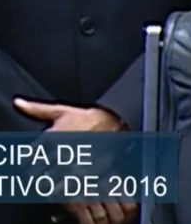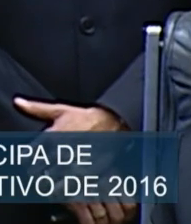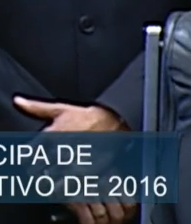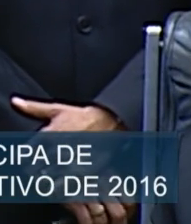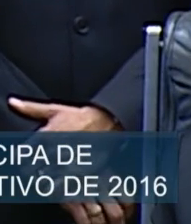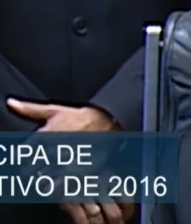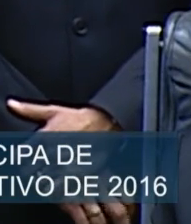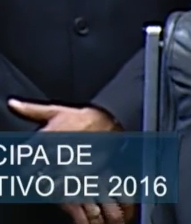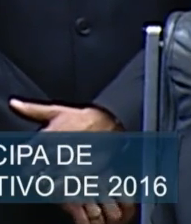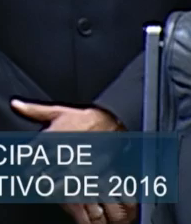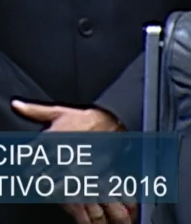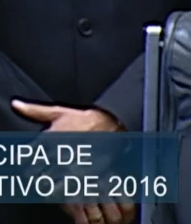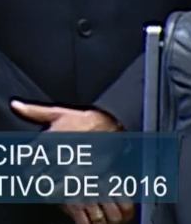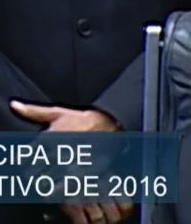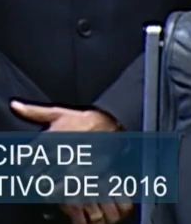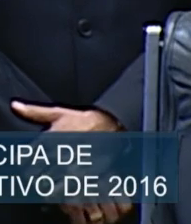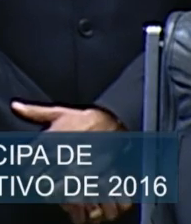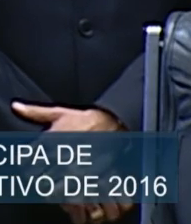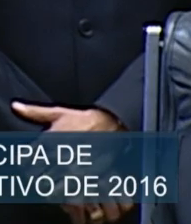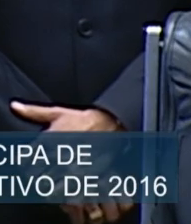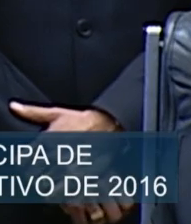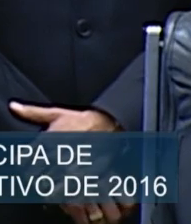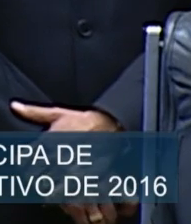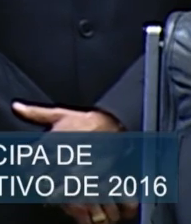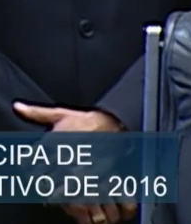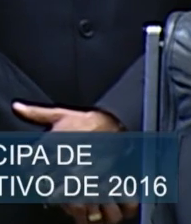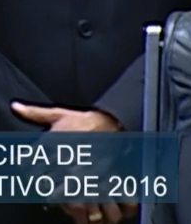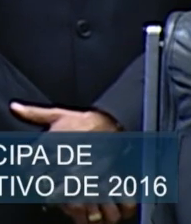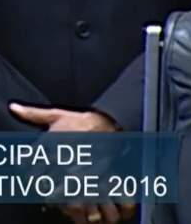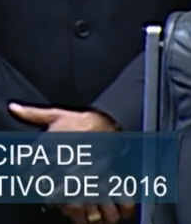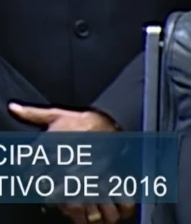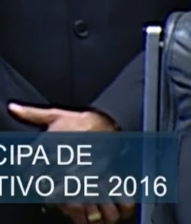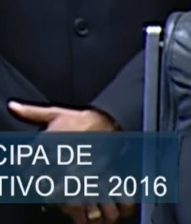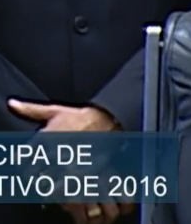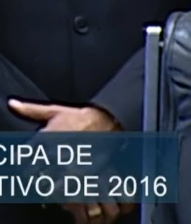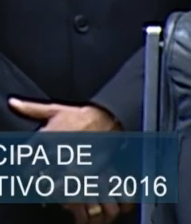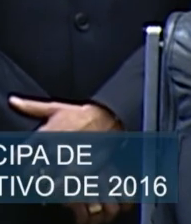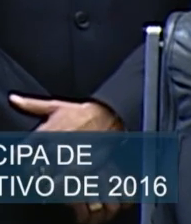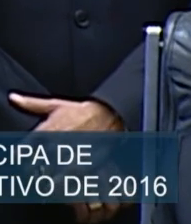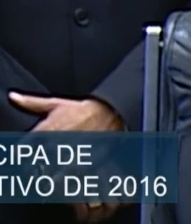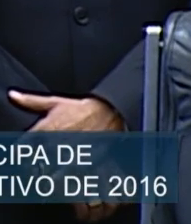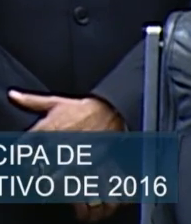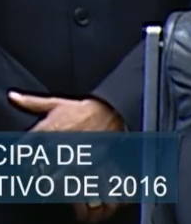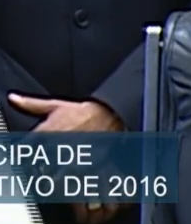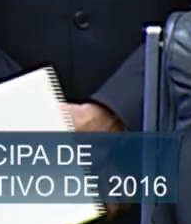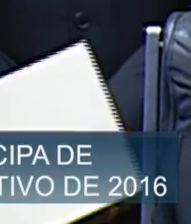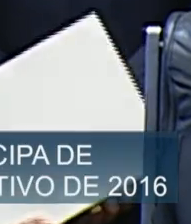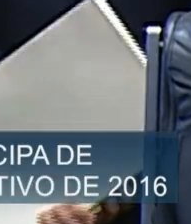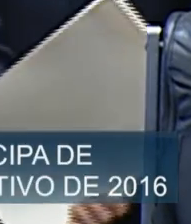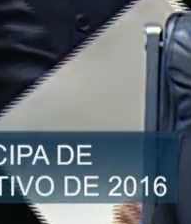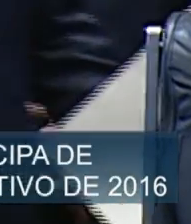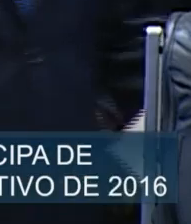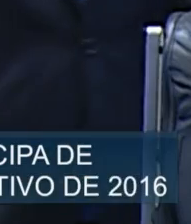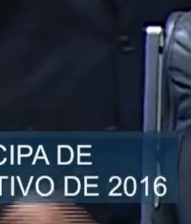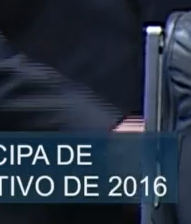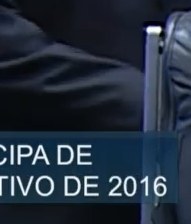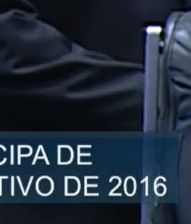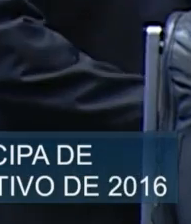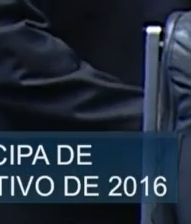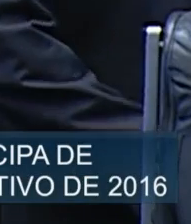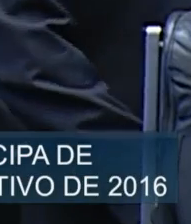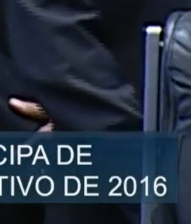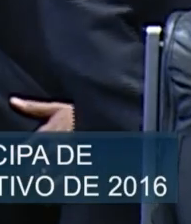crescimento. Esses objetivos não são contraditórios, pois o crescimento duradouro da